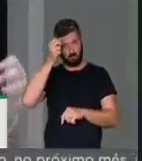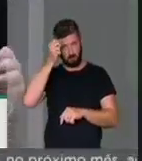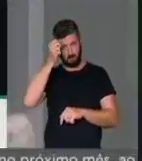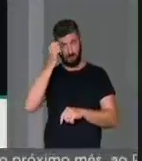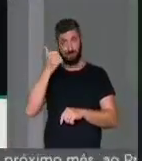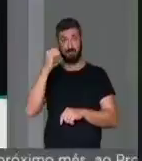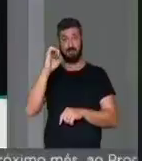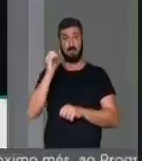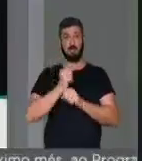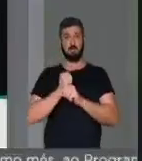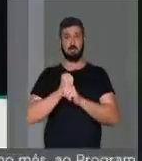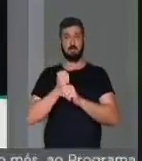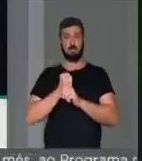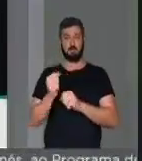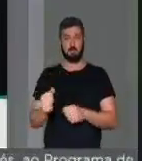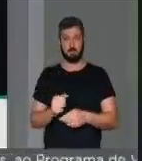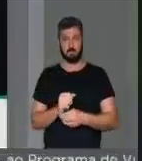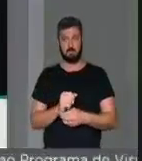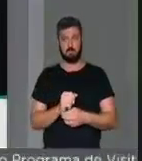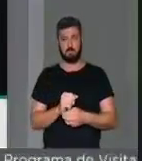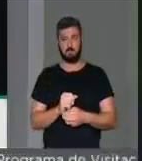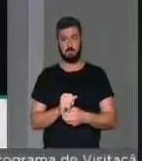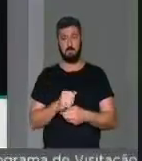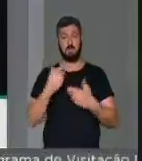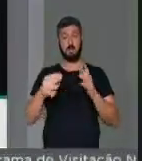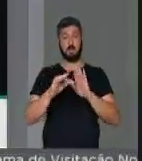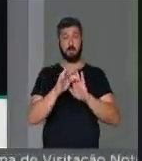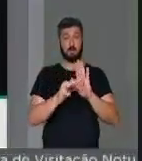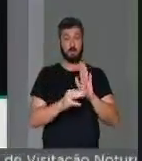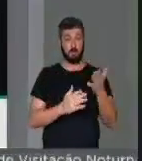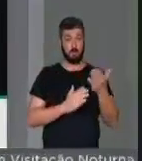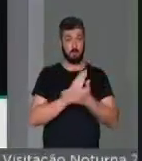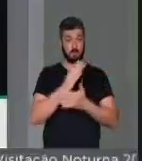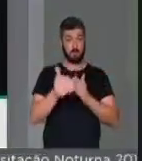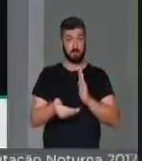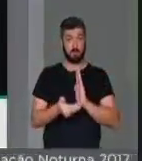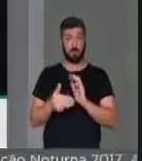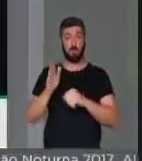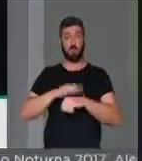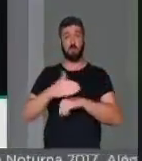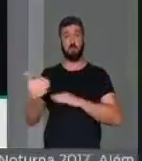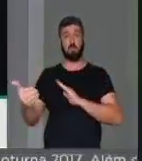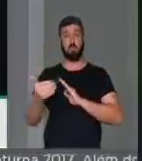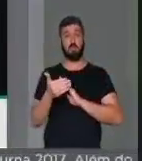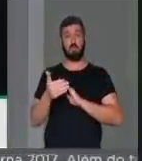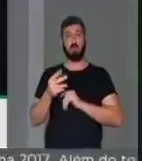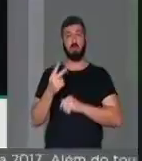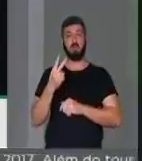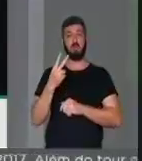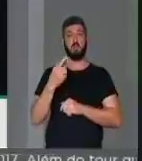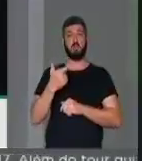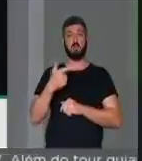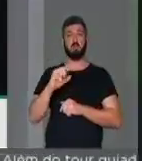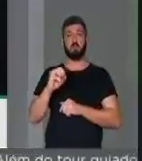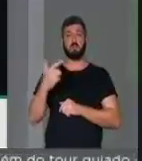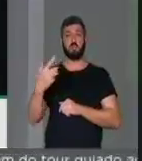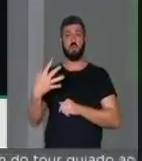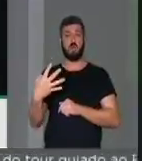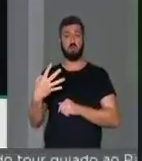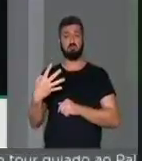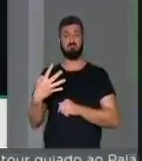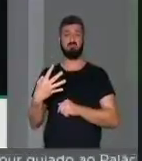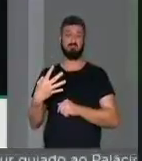prazo de 10 anos, e que o texto aprovado na Câmara tem um menor prazo, até 2024,